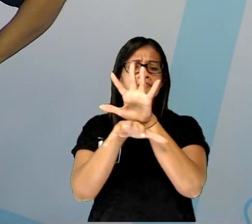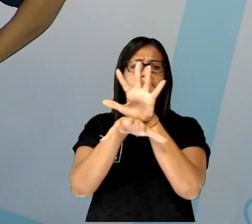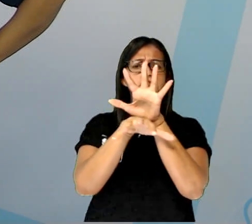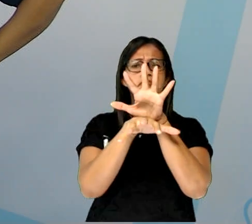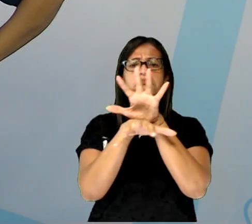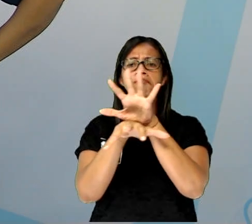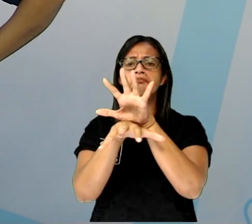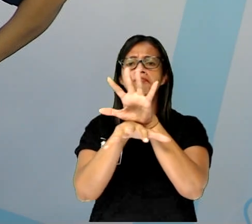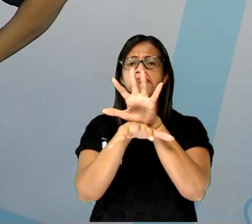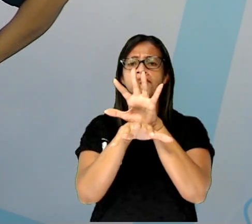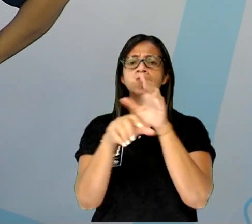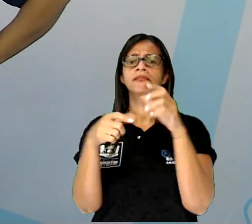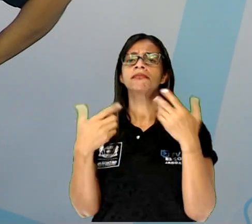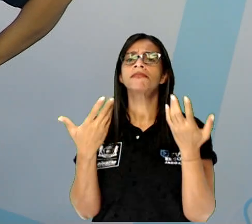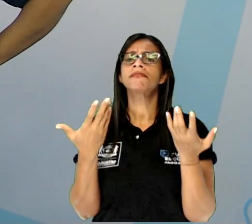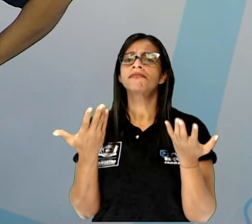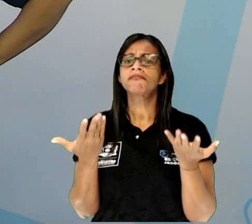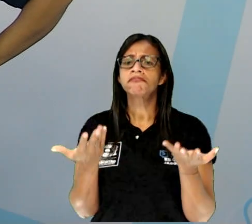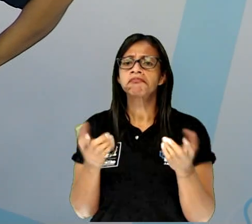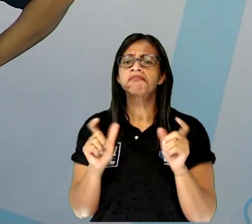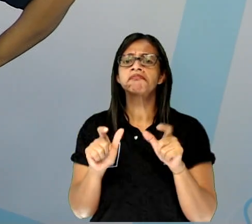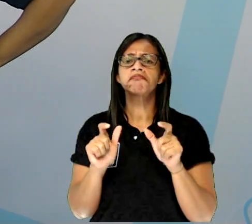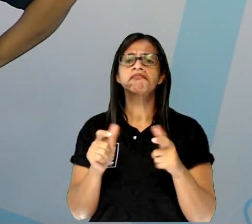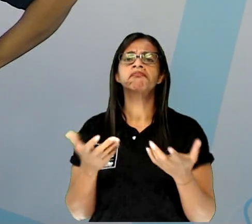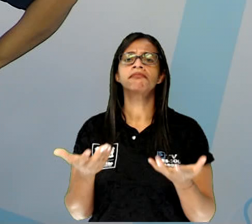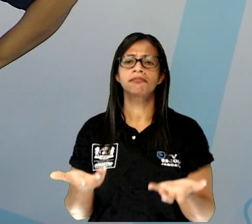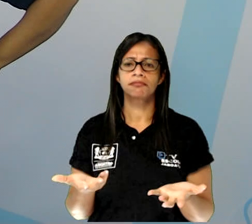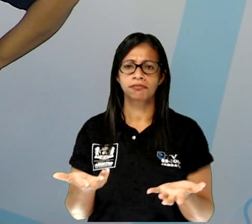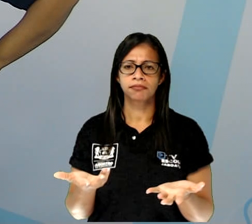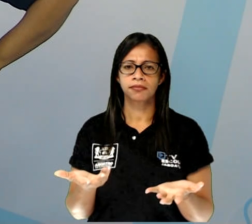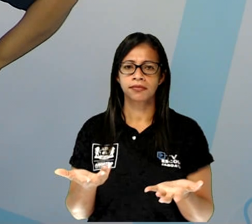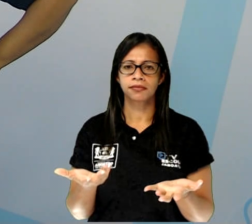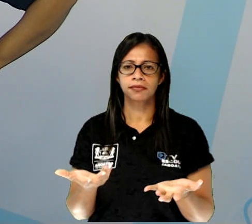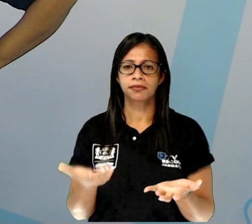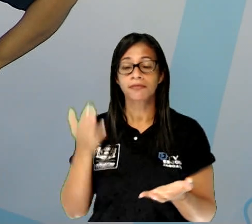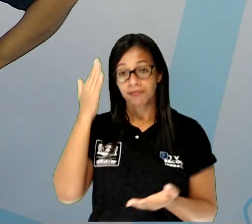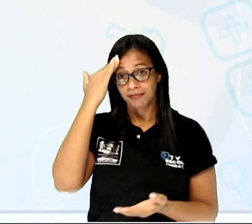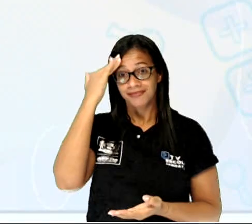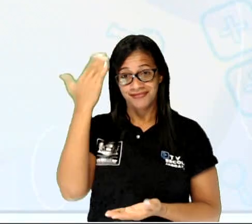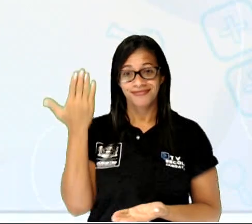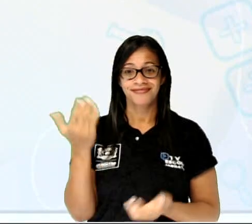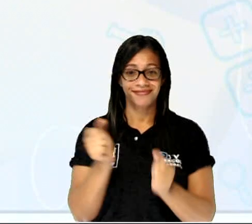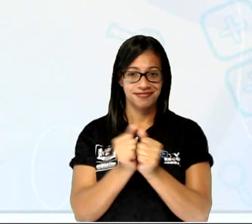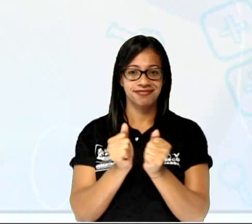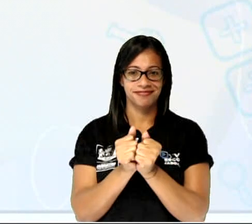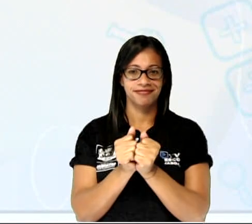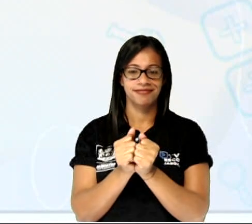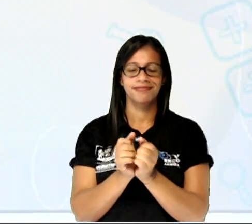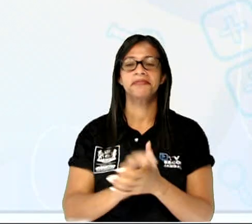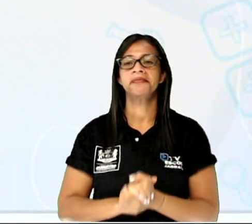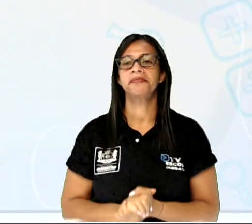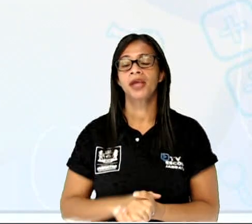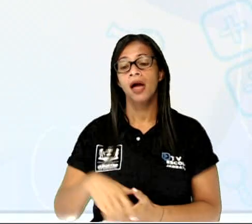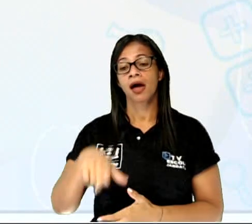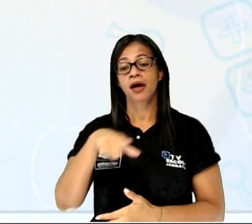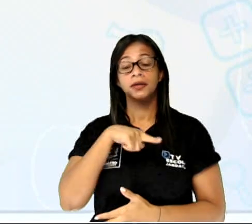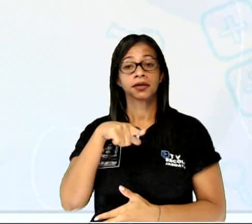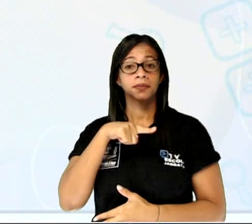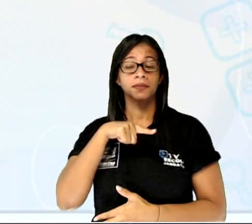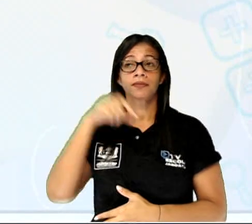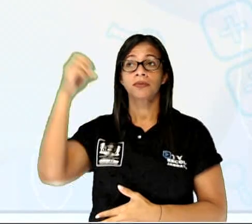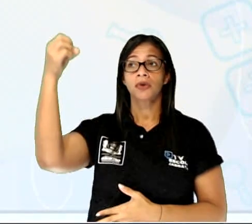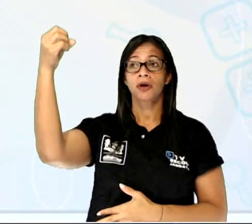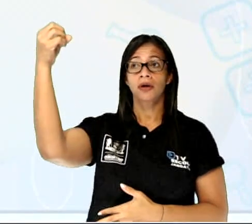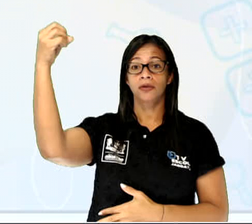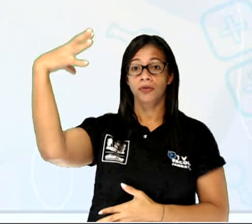perguntaram? De onde vem a sombra? Vamos entender juntos? Quando temos a luz